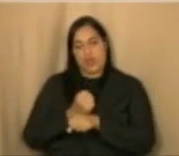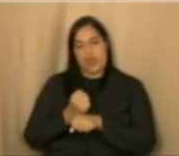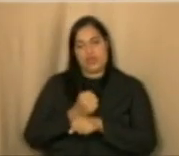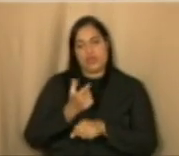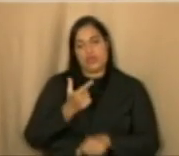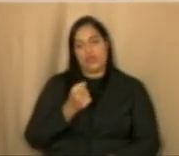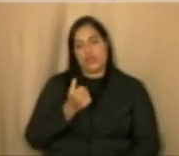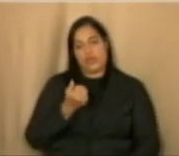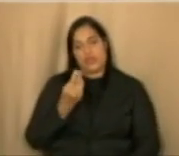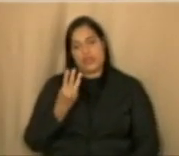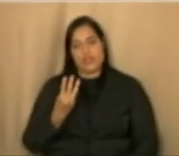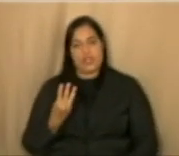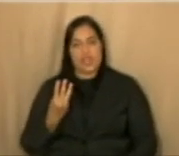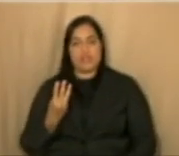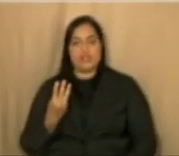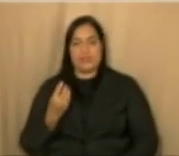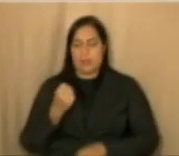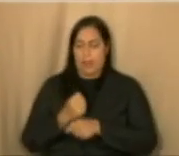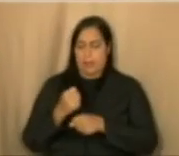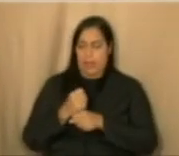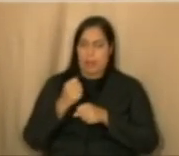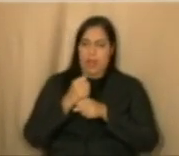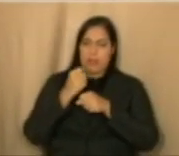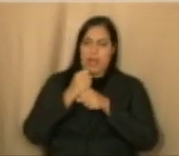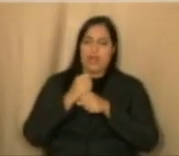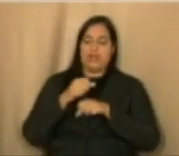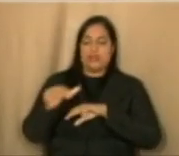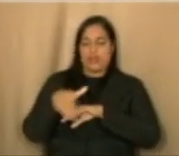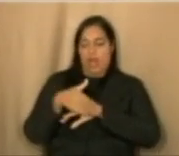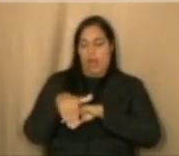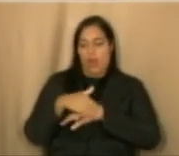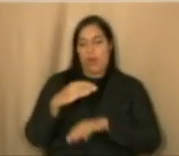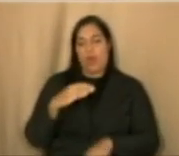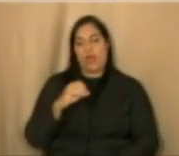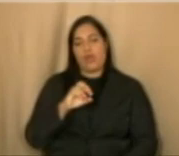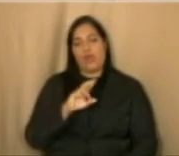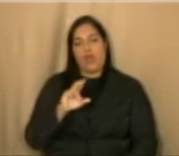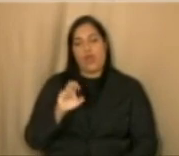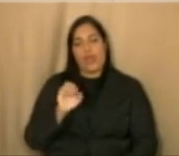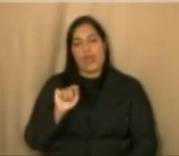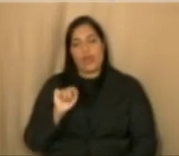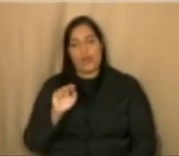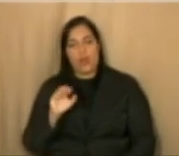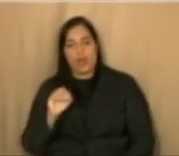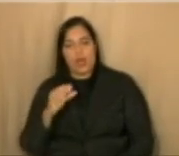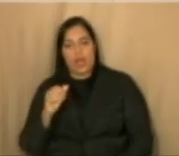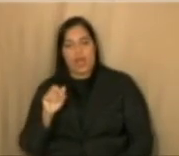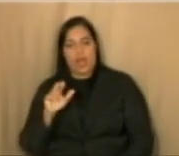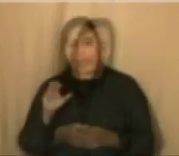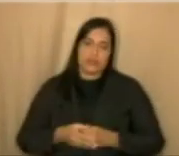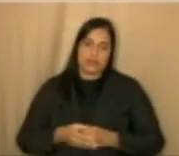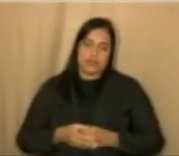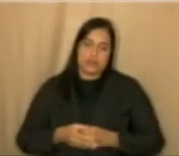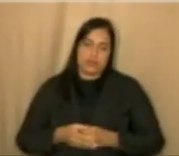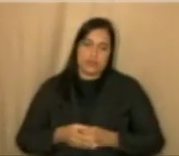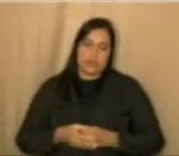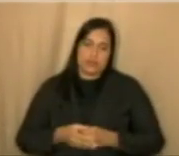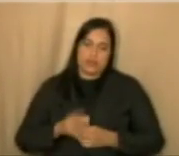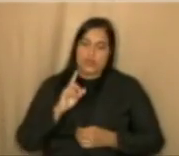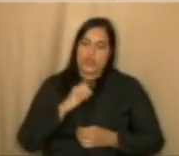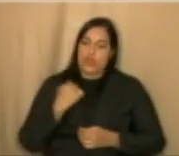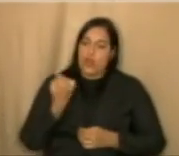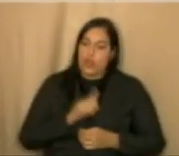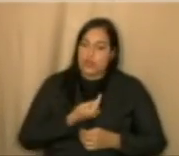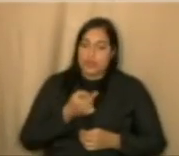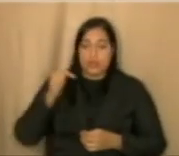o recapeamento asfáltico da Rua Córrego do carroceiro ambas também localizada no bairro de passarinho nós estamos